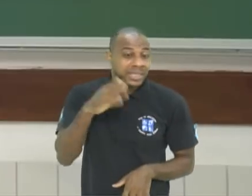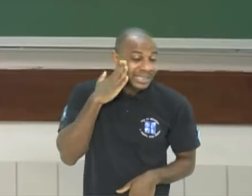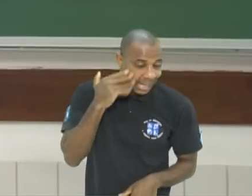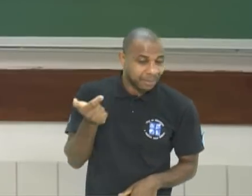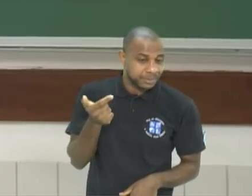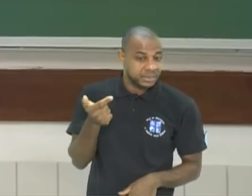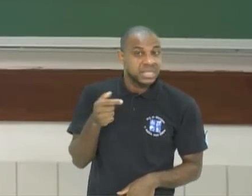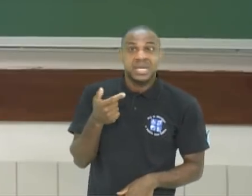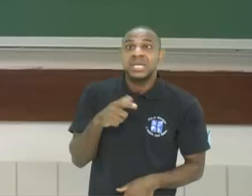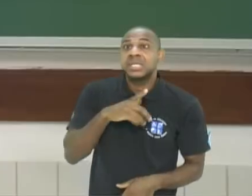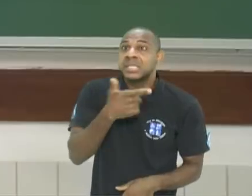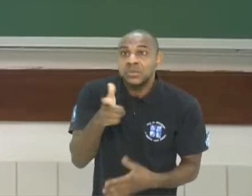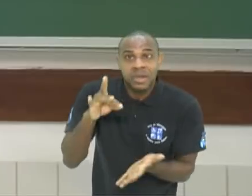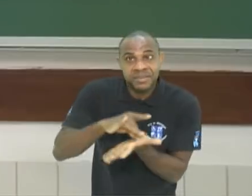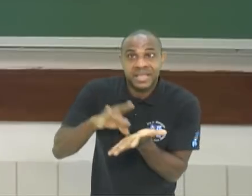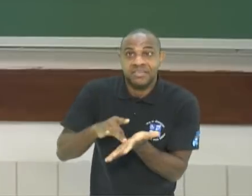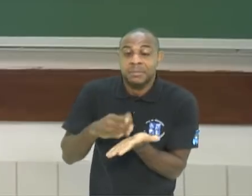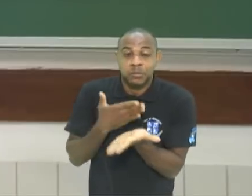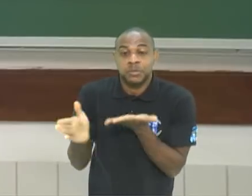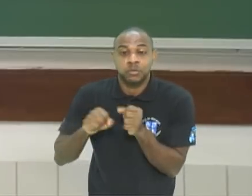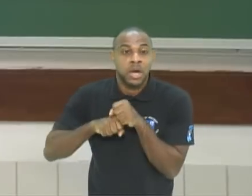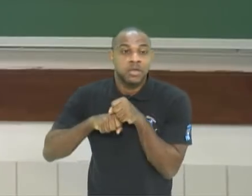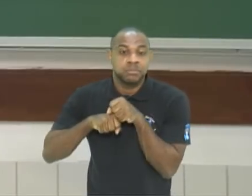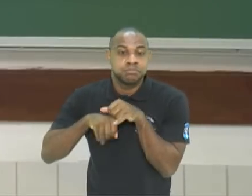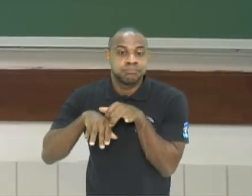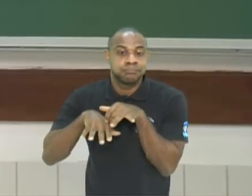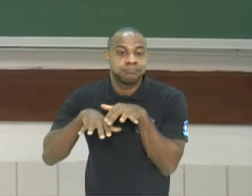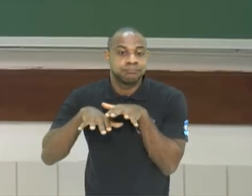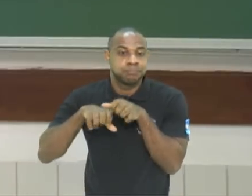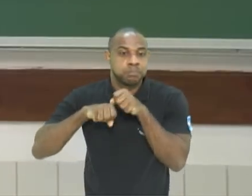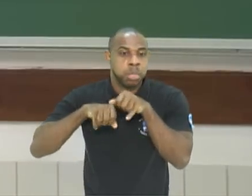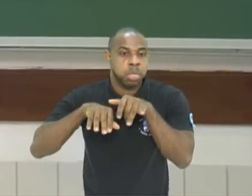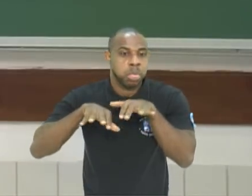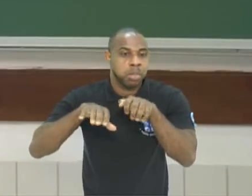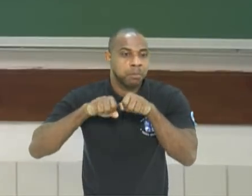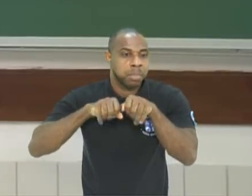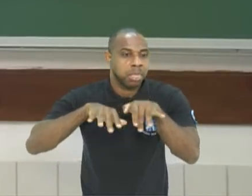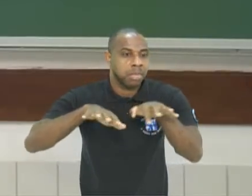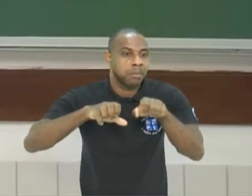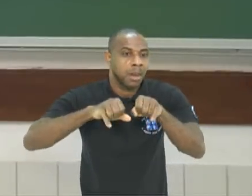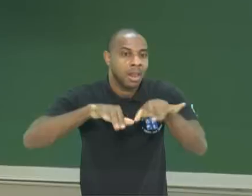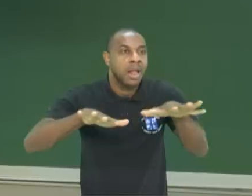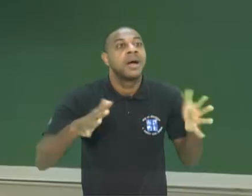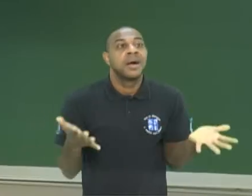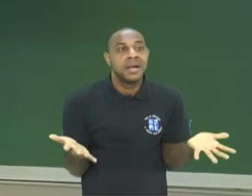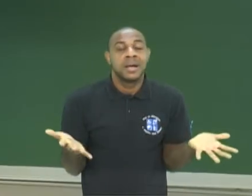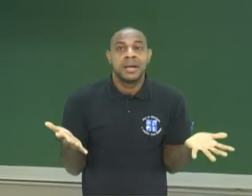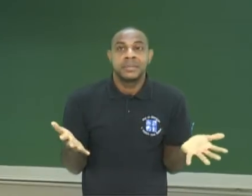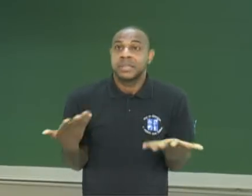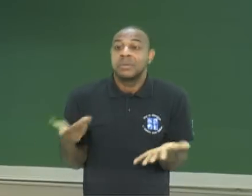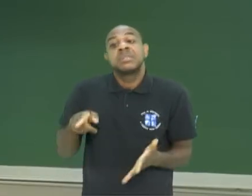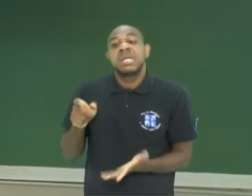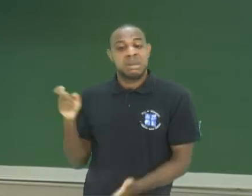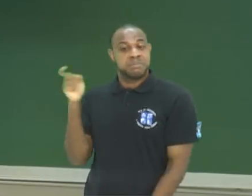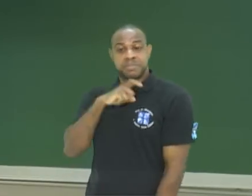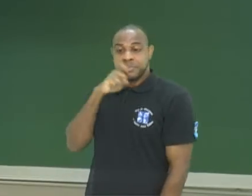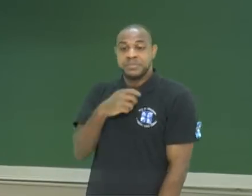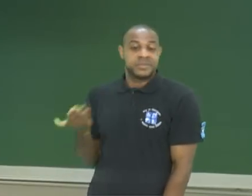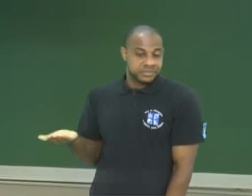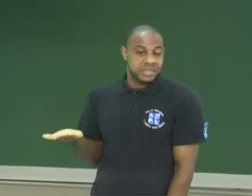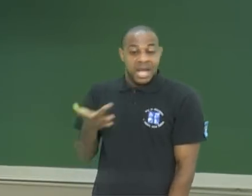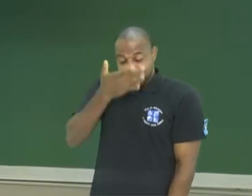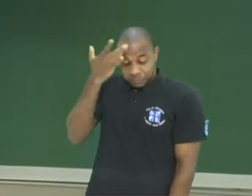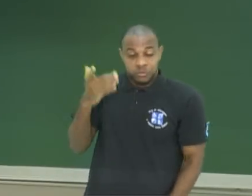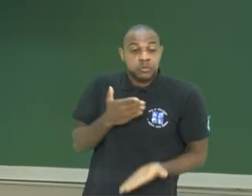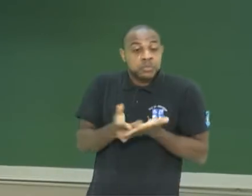mas isso foi se espalhando aos poucos. Então, esse senso comum, as pessoas acabaram acreditando que era